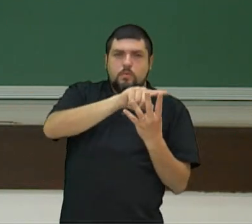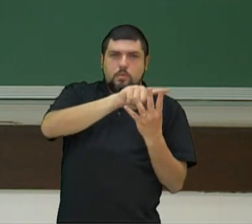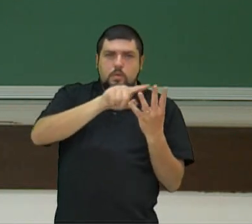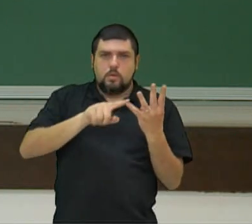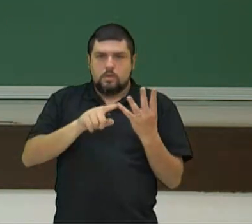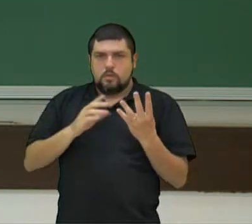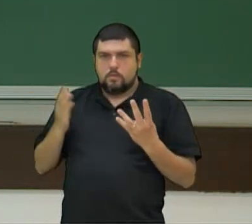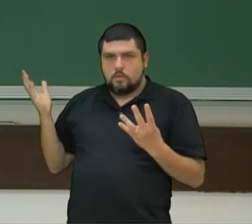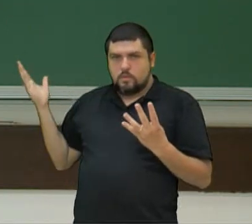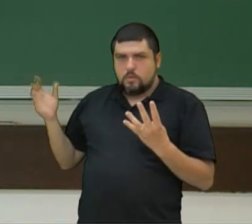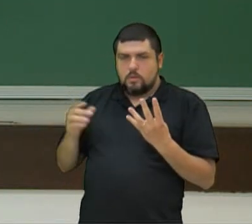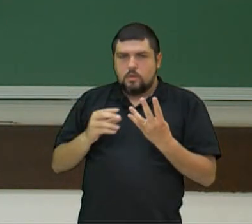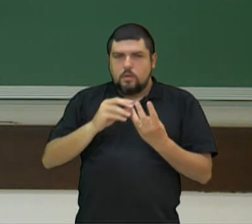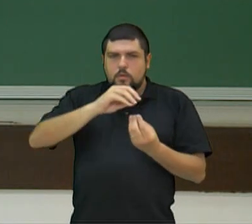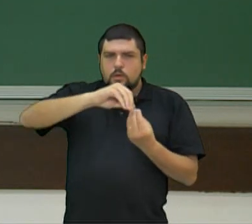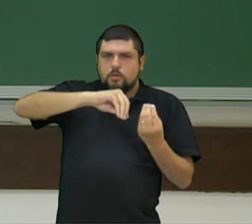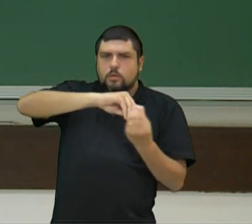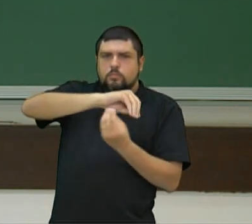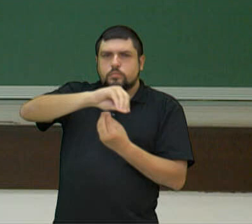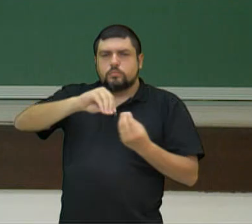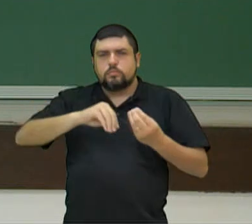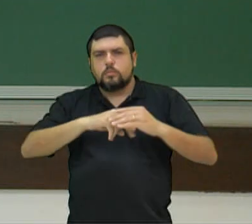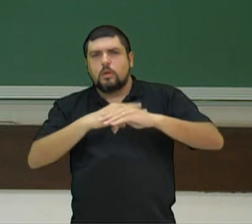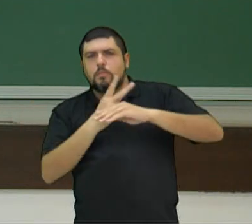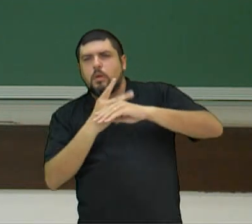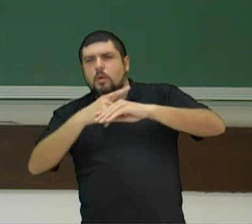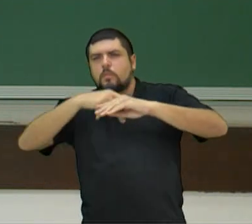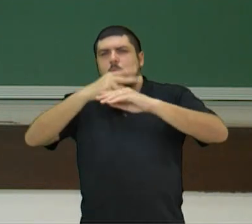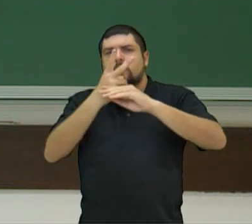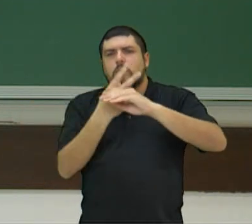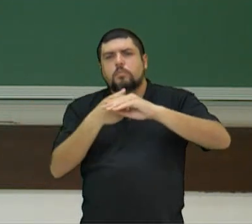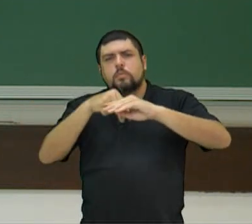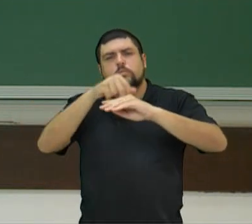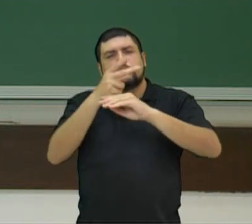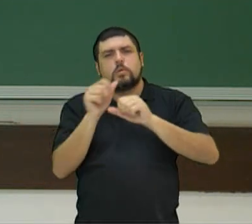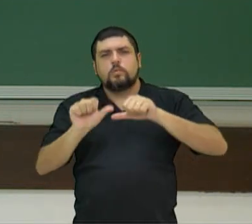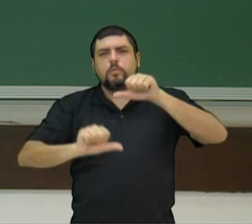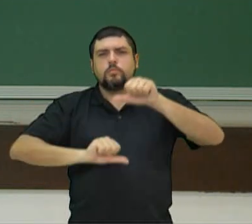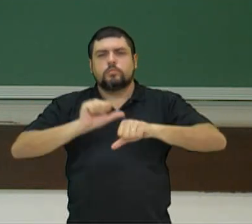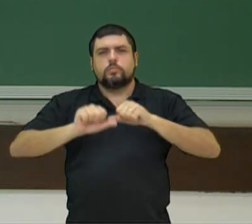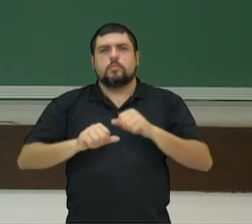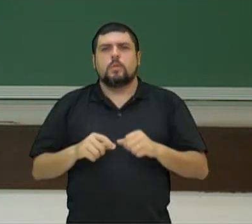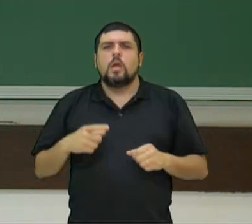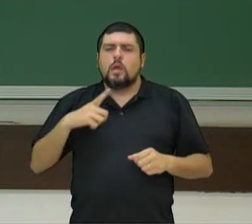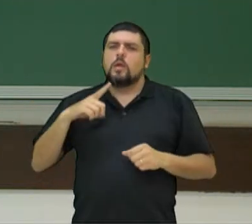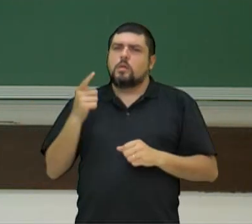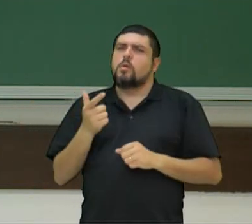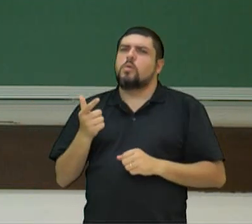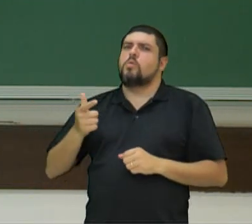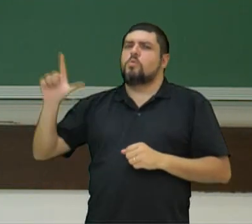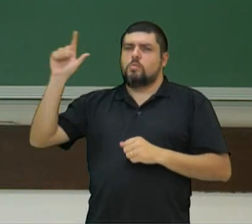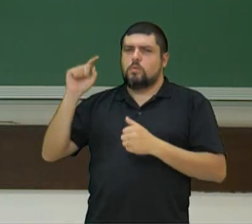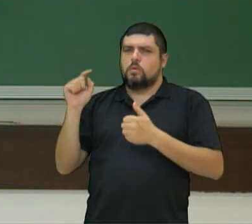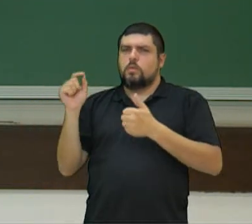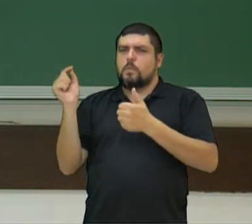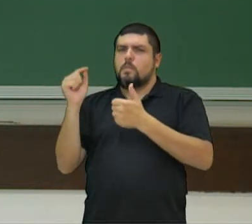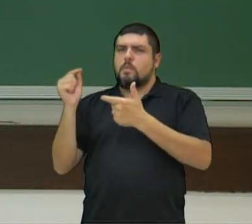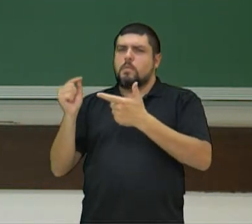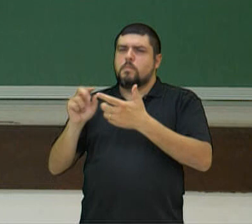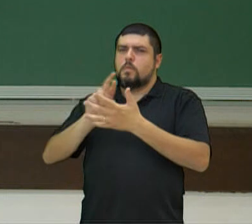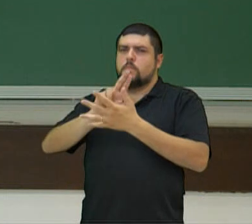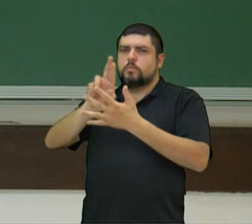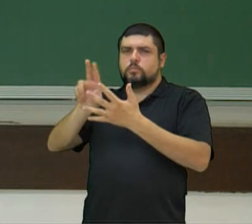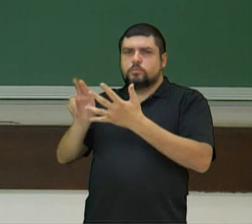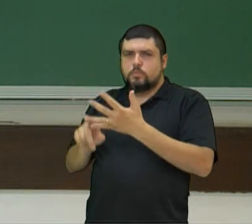dessas posições, tá? Então, existem muitas outras posições, muitas outras formas,